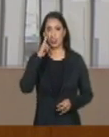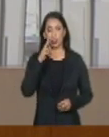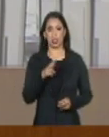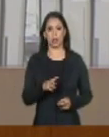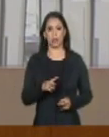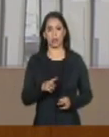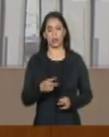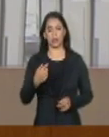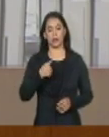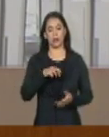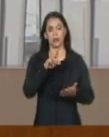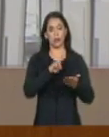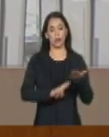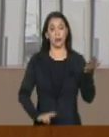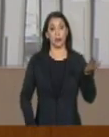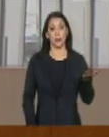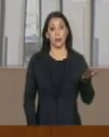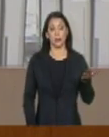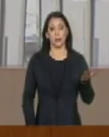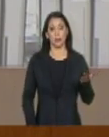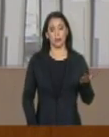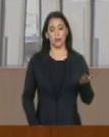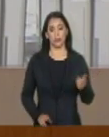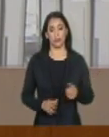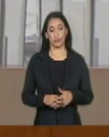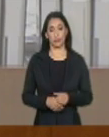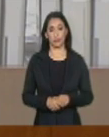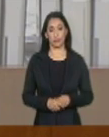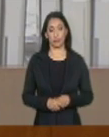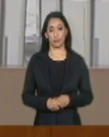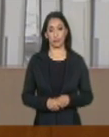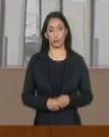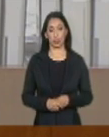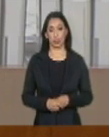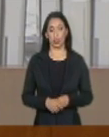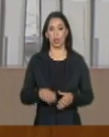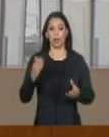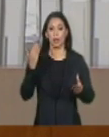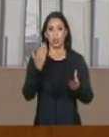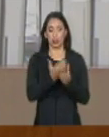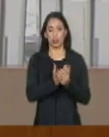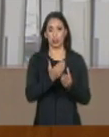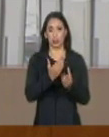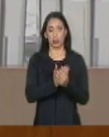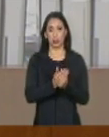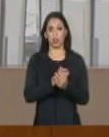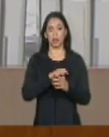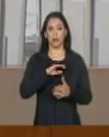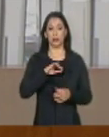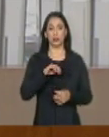do relatório de diagnóstico de processos de júri do